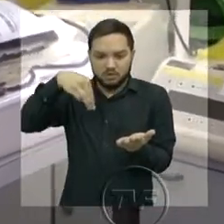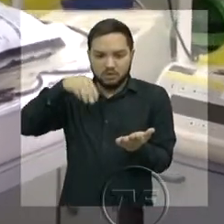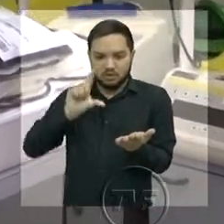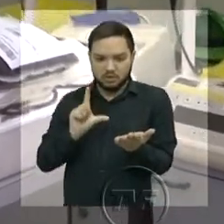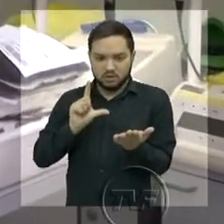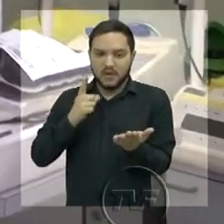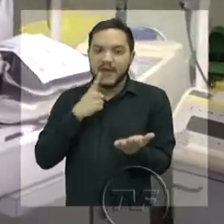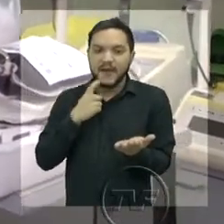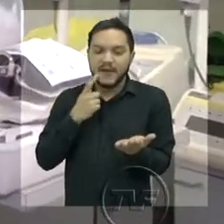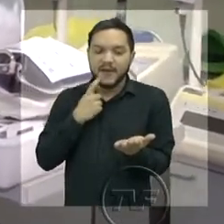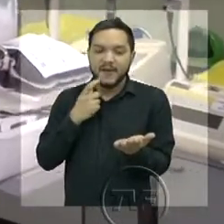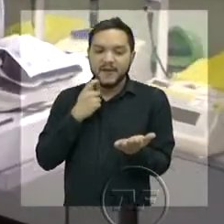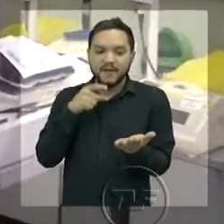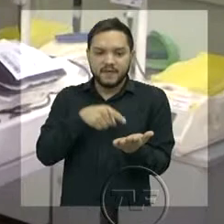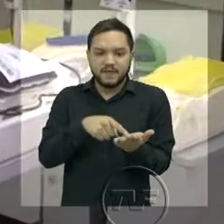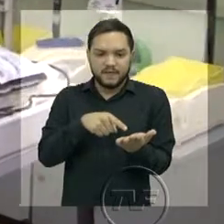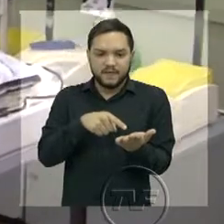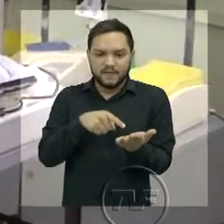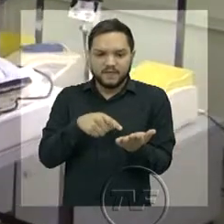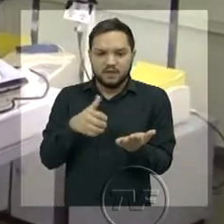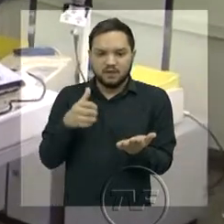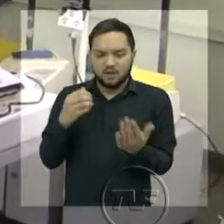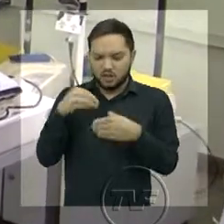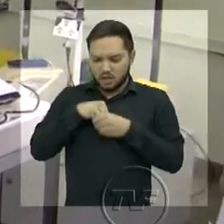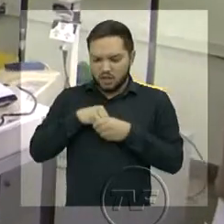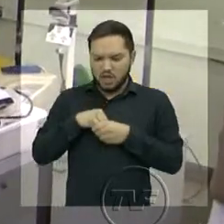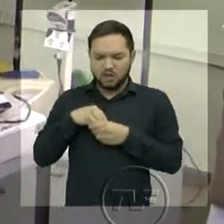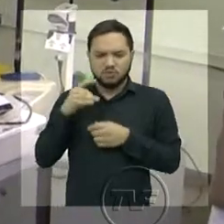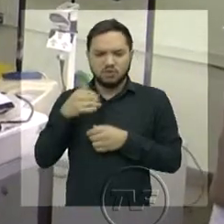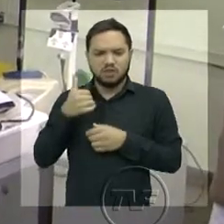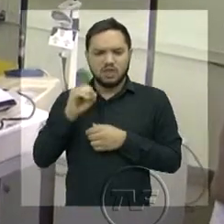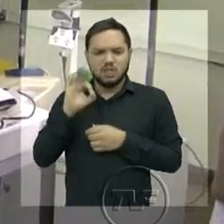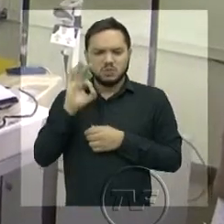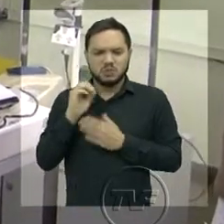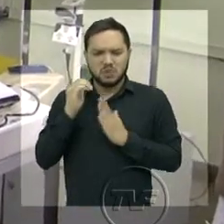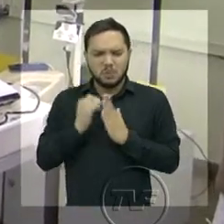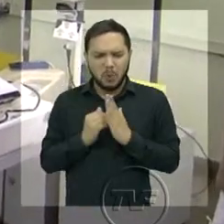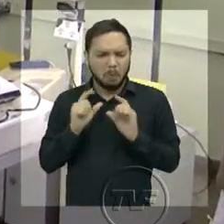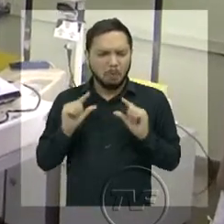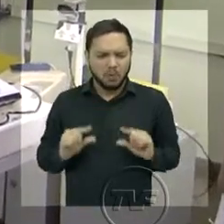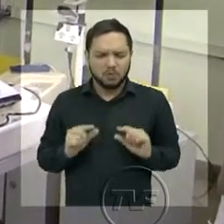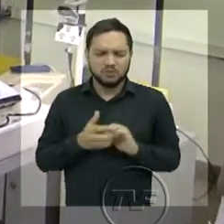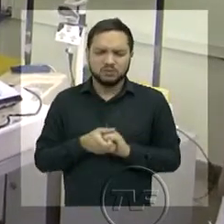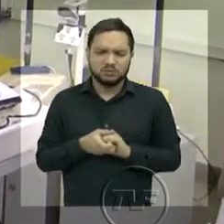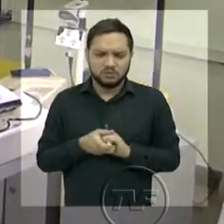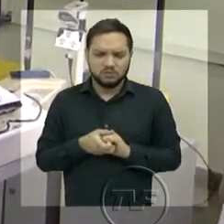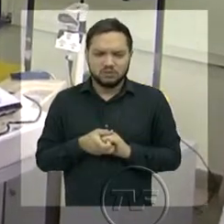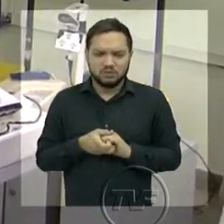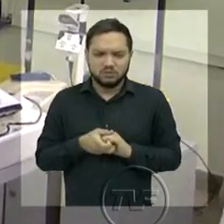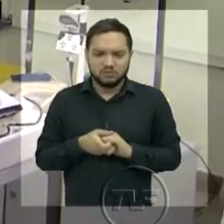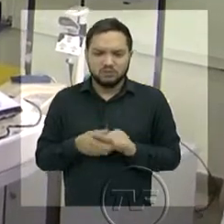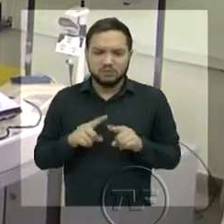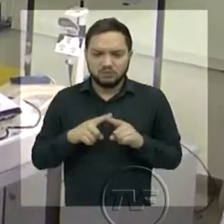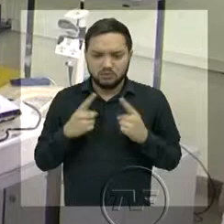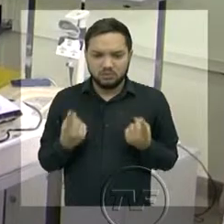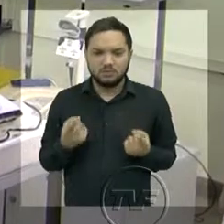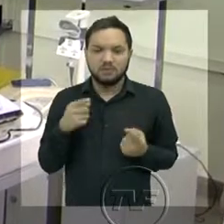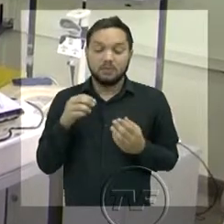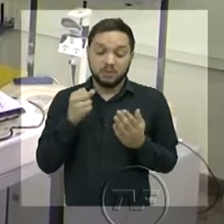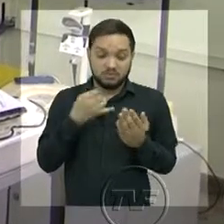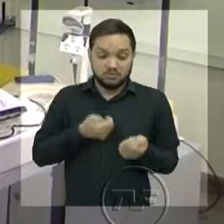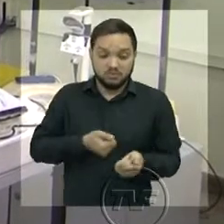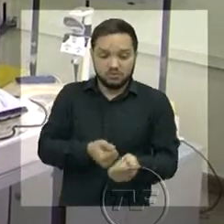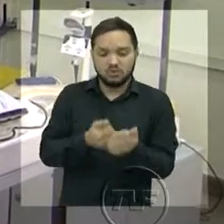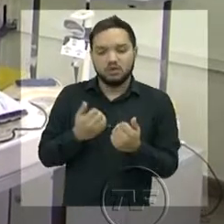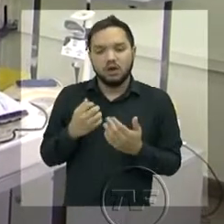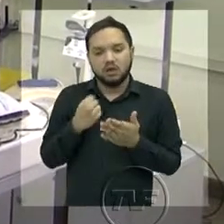ml de sangue. É menos de 10% do que a gente tem no corpo de sangue, né? Ou seja, é pouco na quantidade, mas de um tamanho enorme